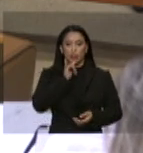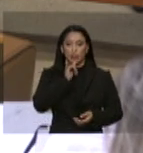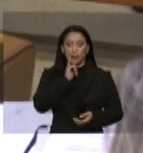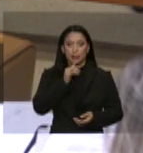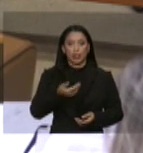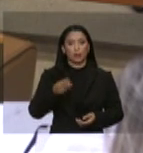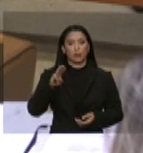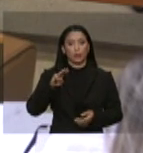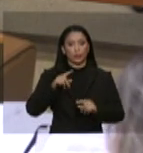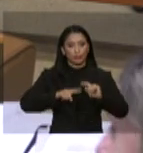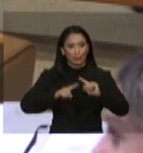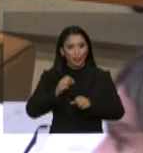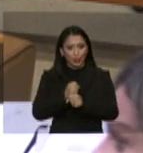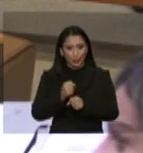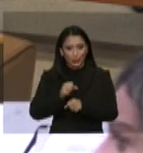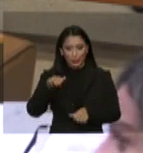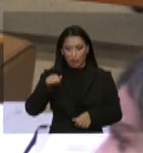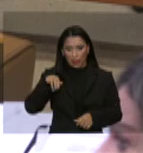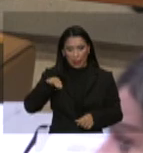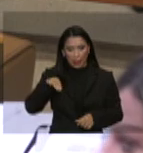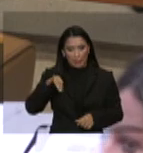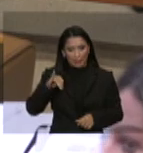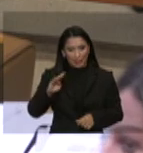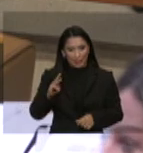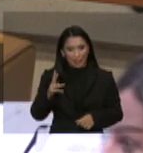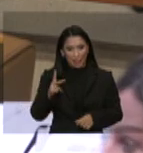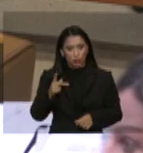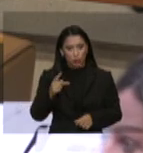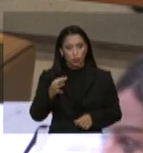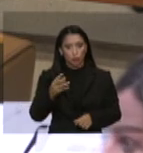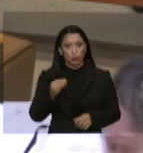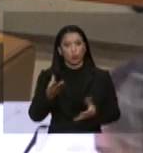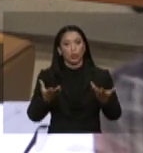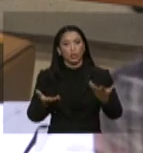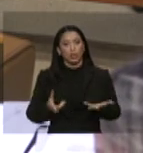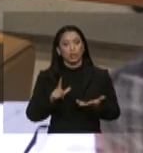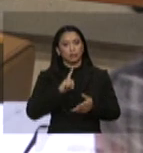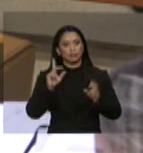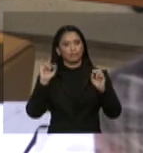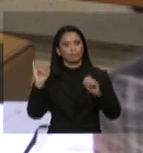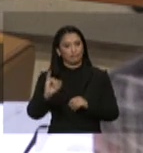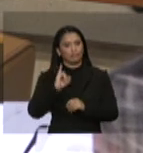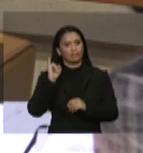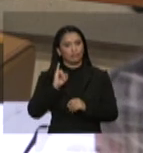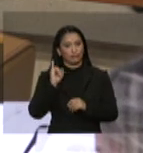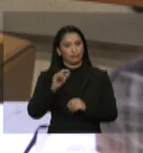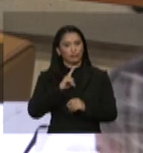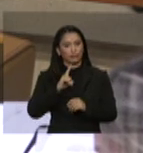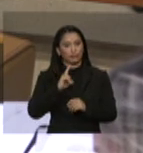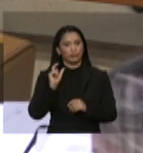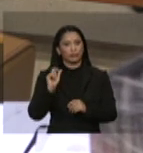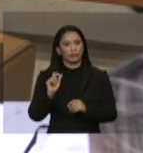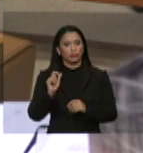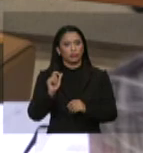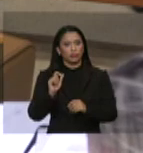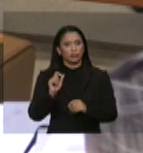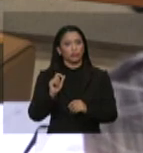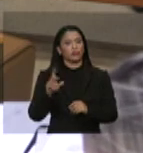e agora esse caso que é extremamente relevante inclusive Nesse contexto